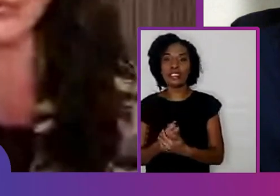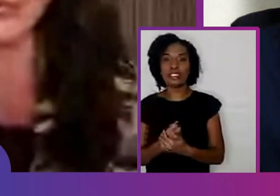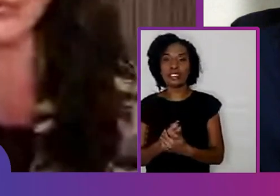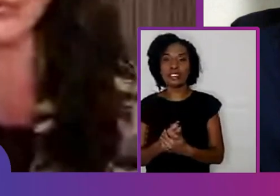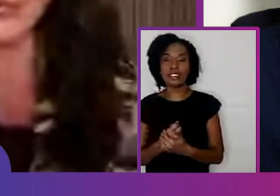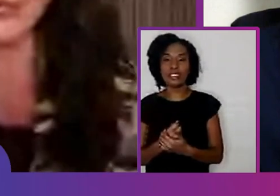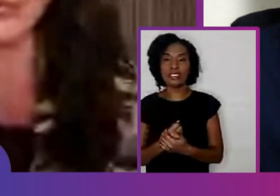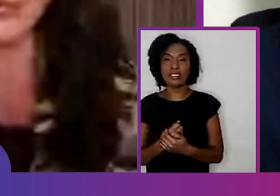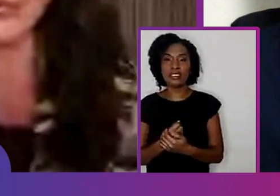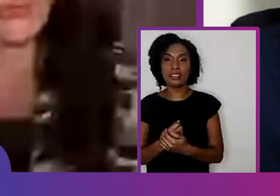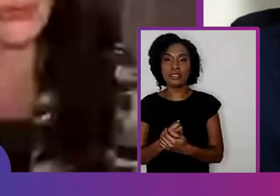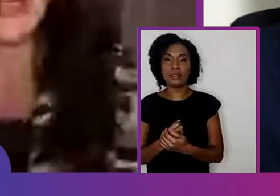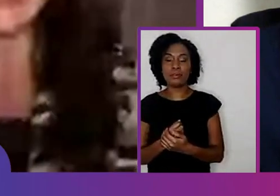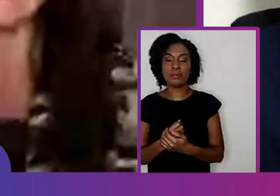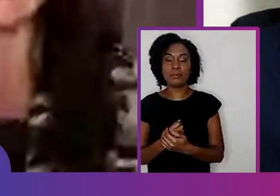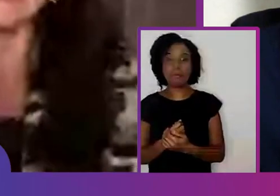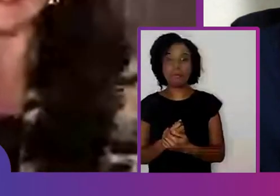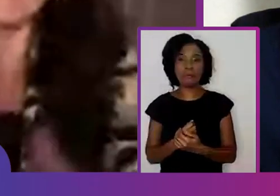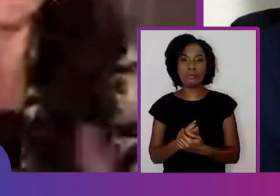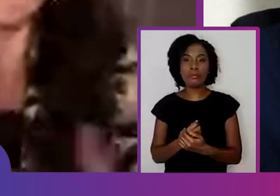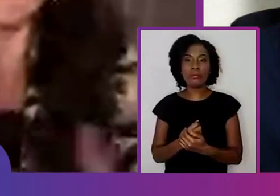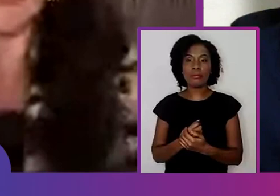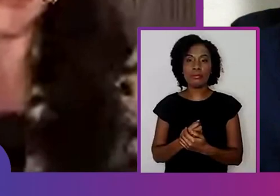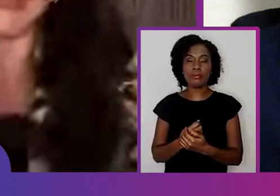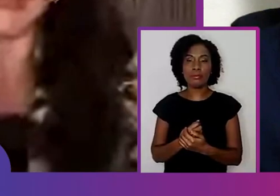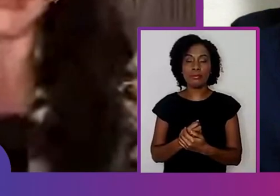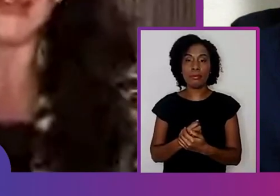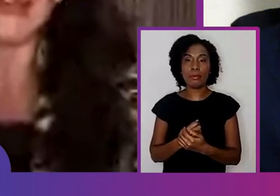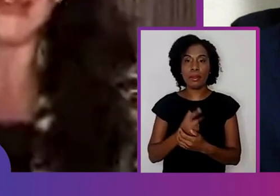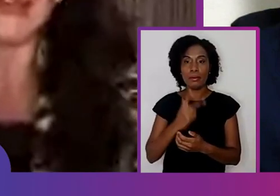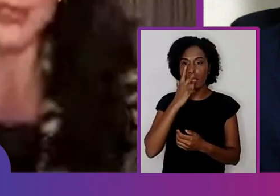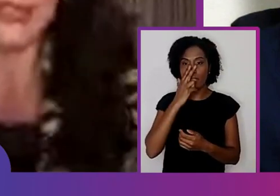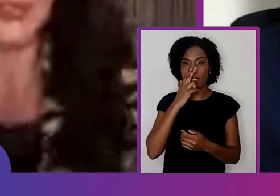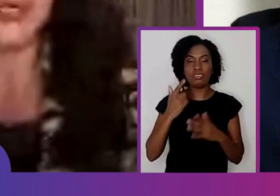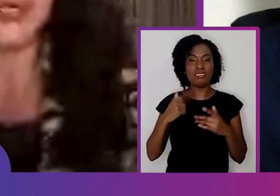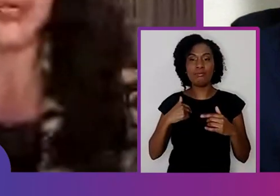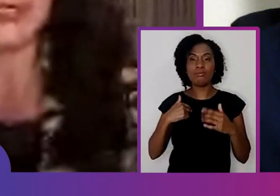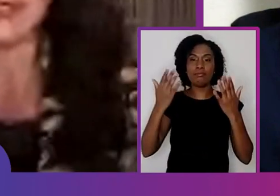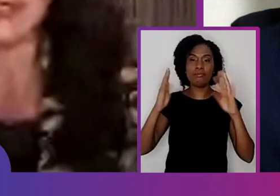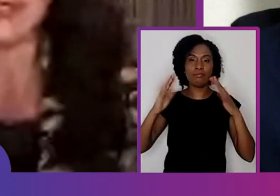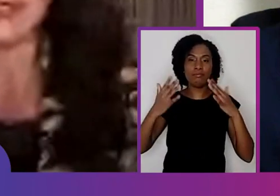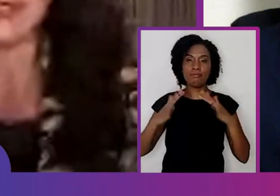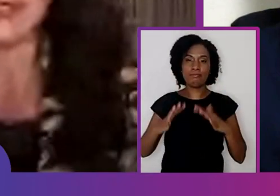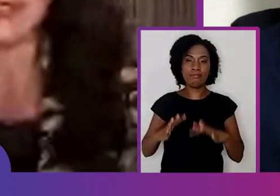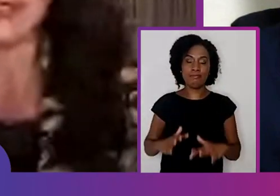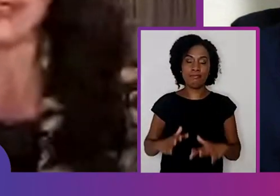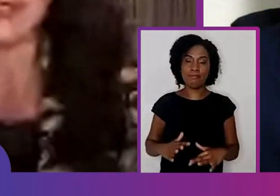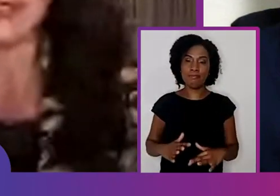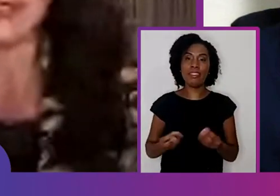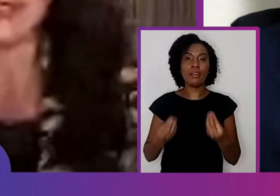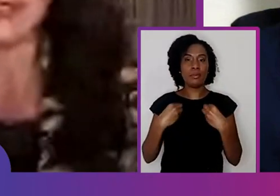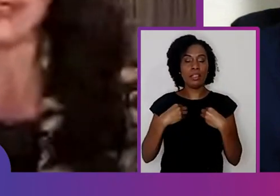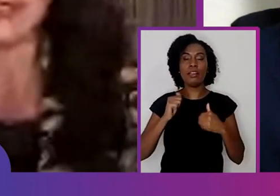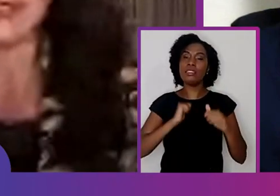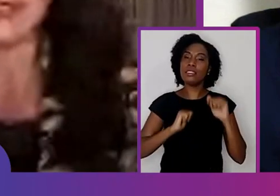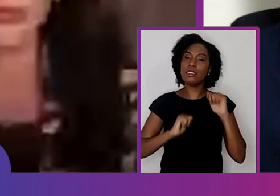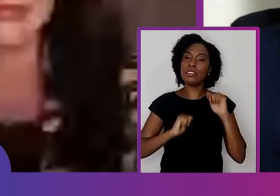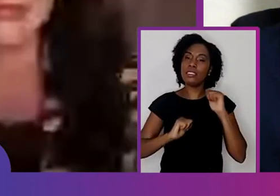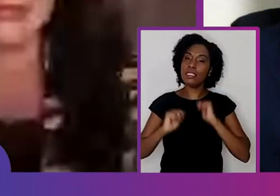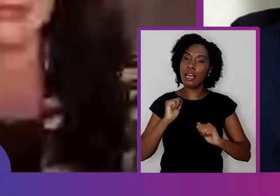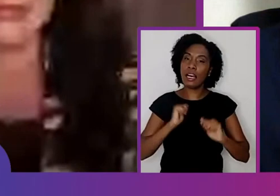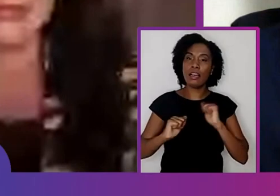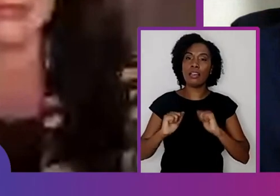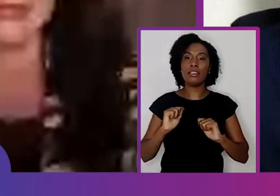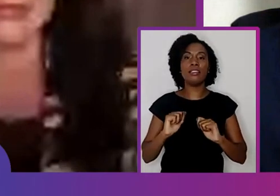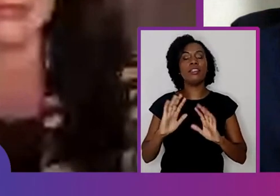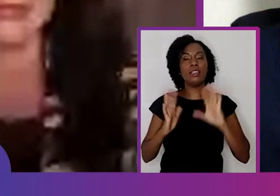faz falidos. E isso também gera ansiedade, depressão e várias outras doenças da